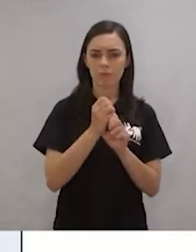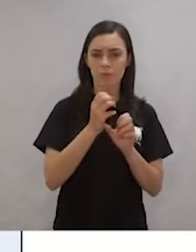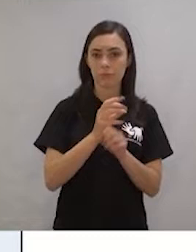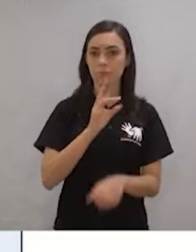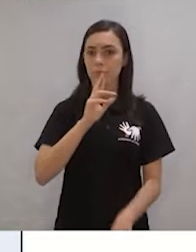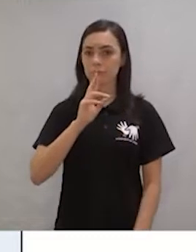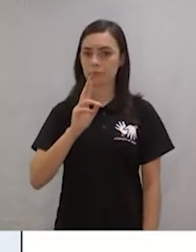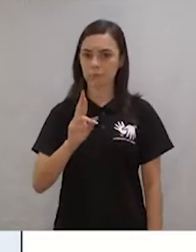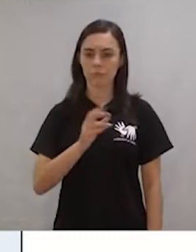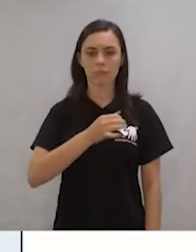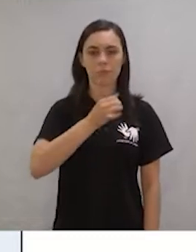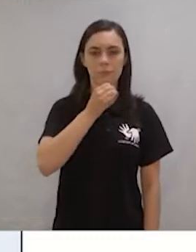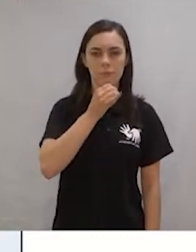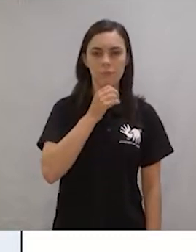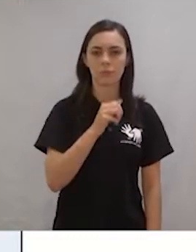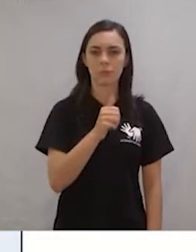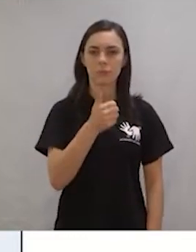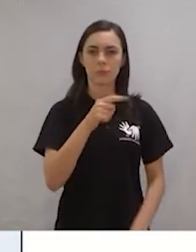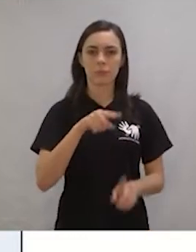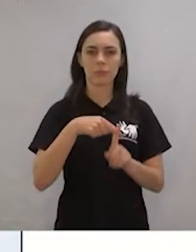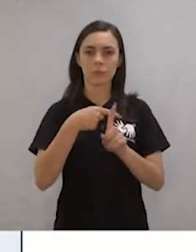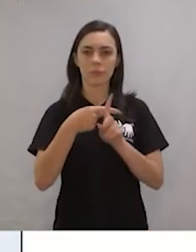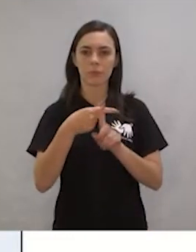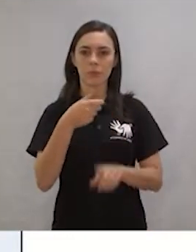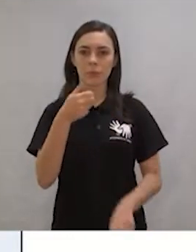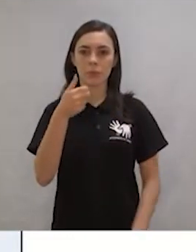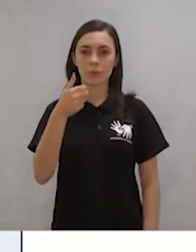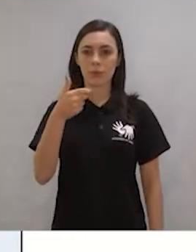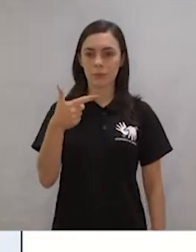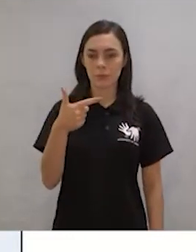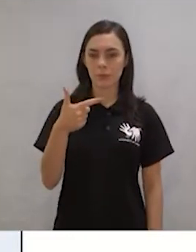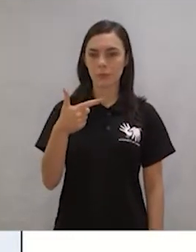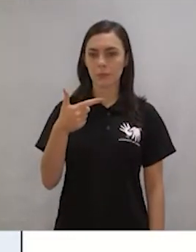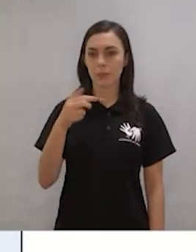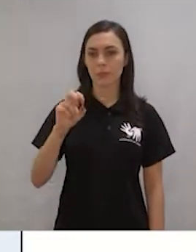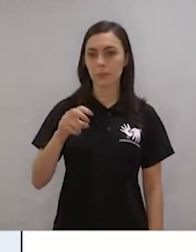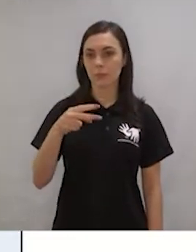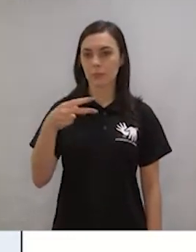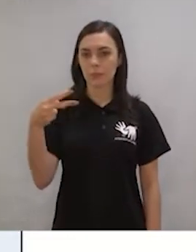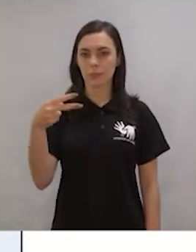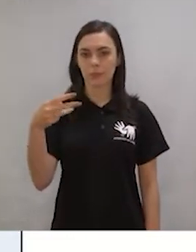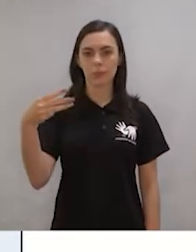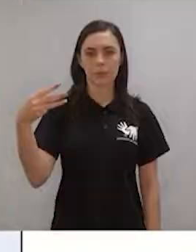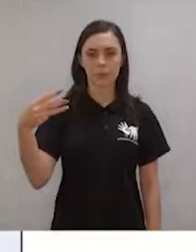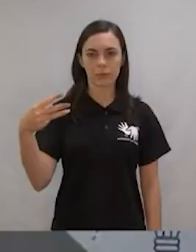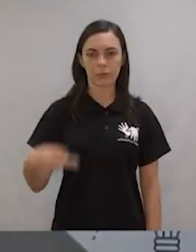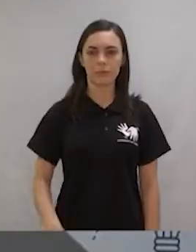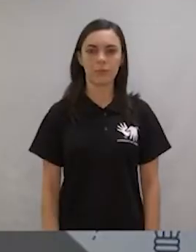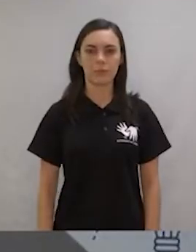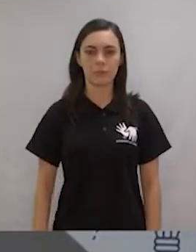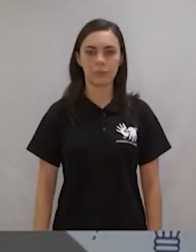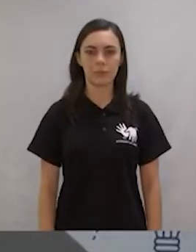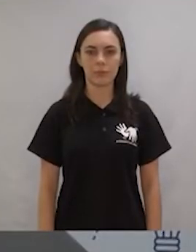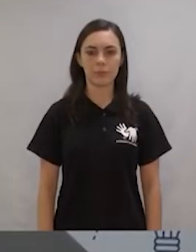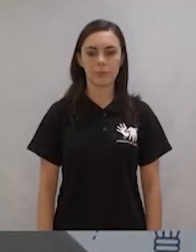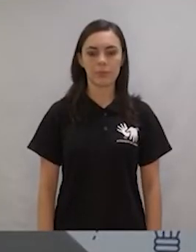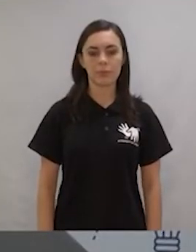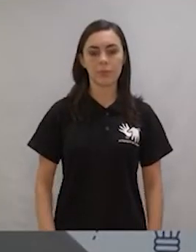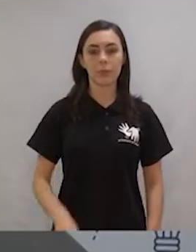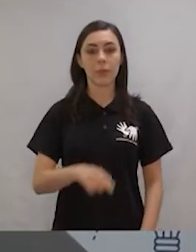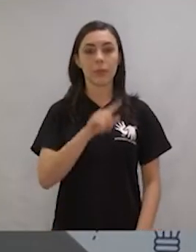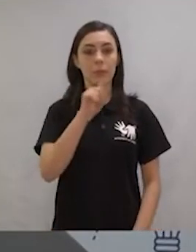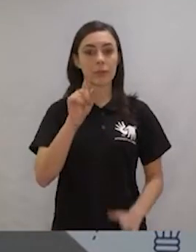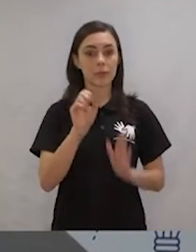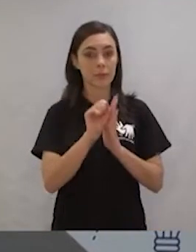a operação. 1 mais 2 igual a 3, certo? Então, esses são